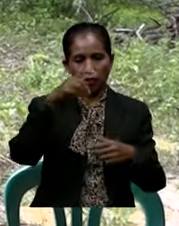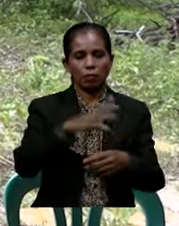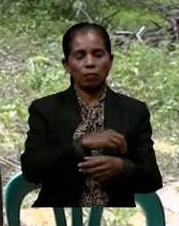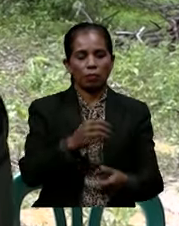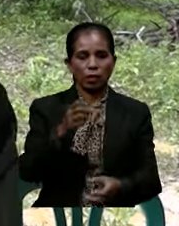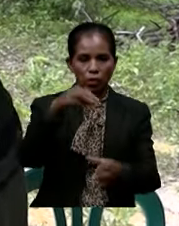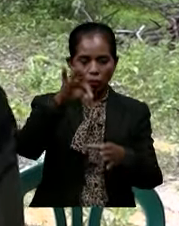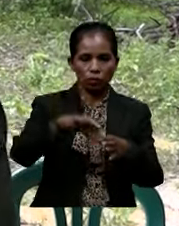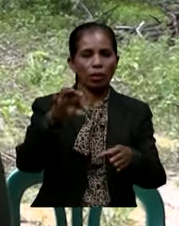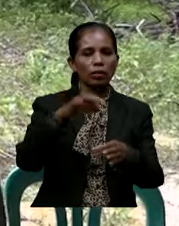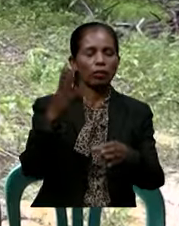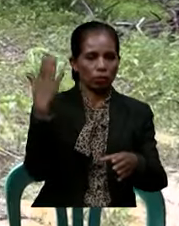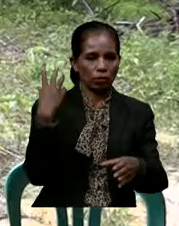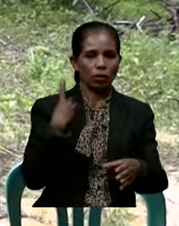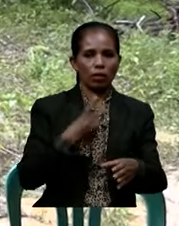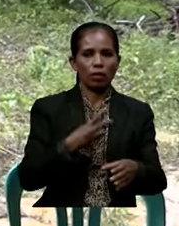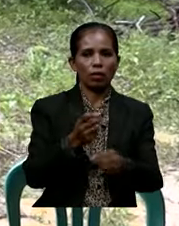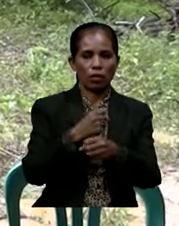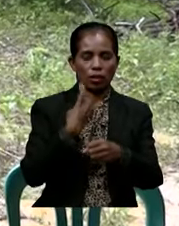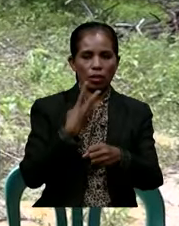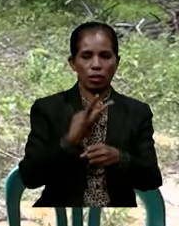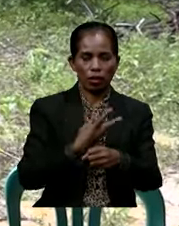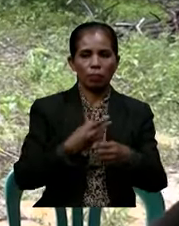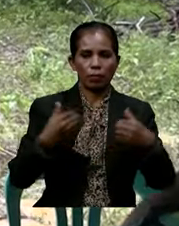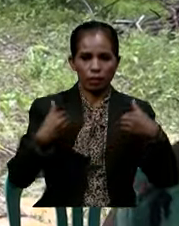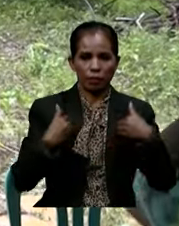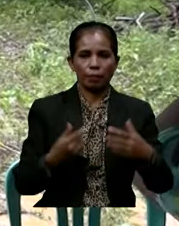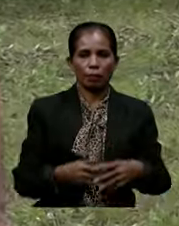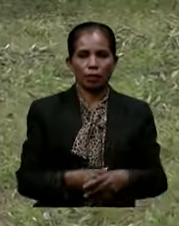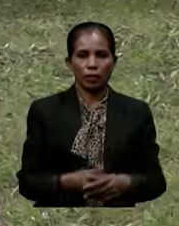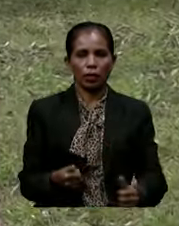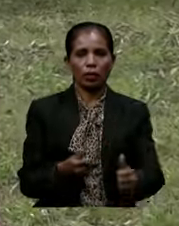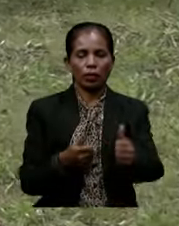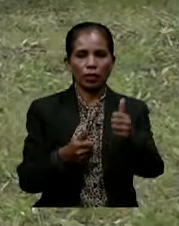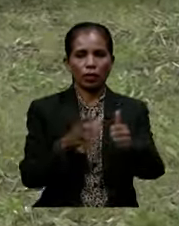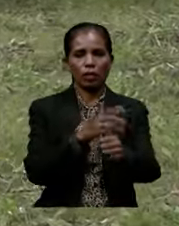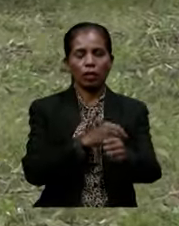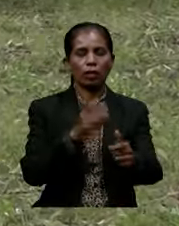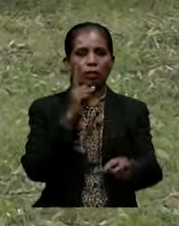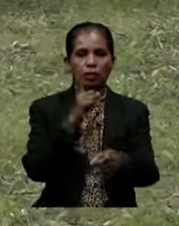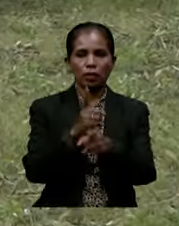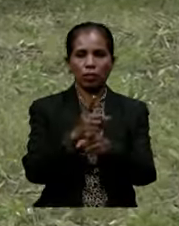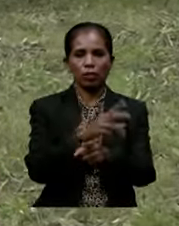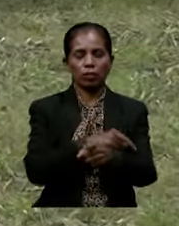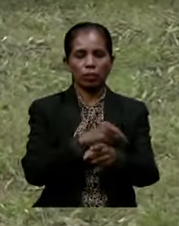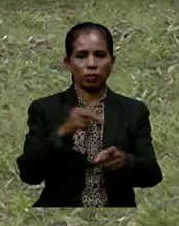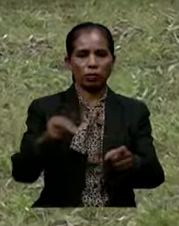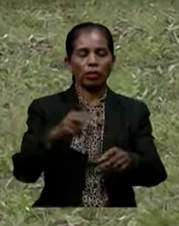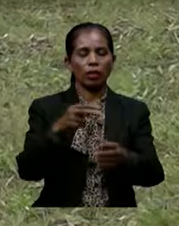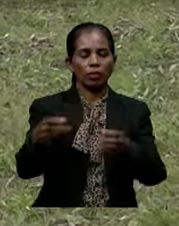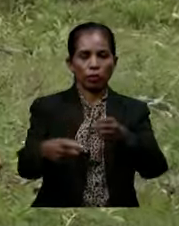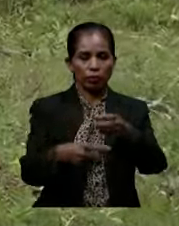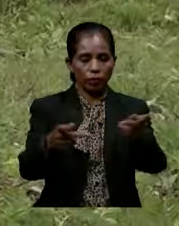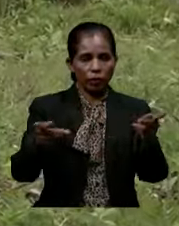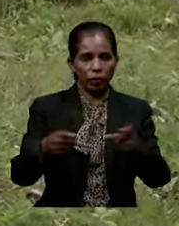tar. E hal kabu ne a mi conhecimento. Tu estimação nebe fixo entre nata rua e foi lurho